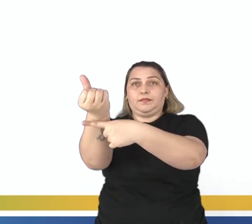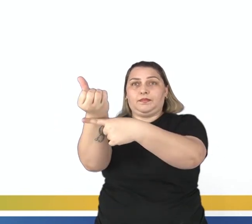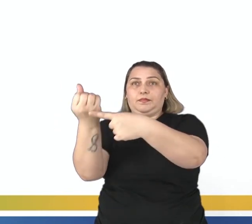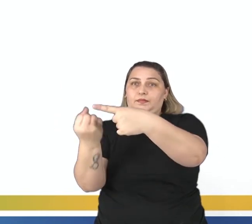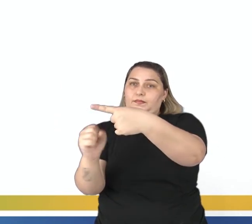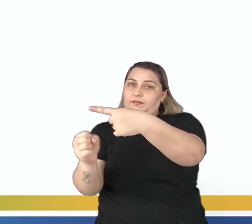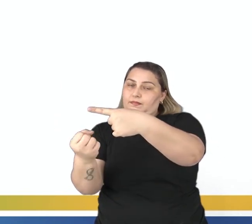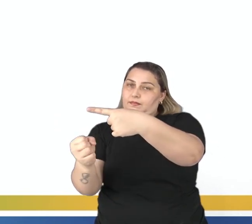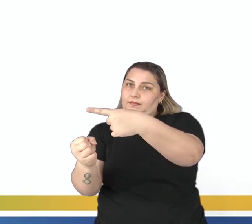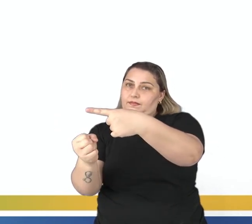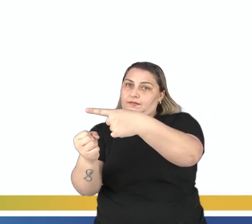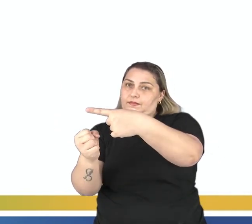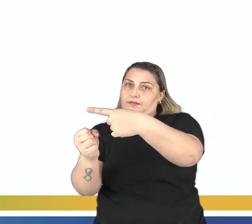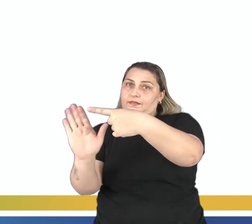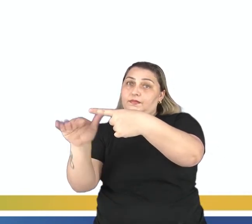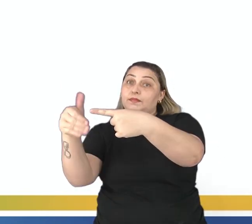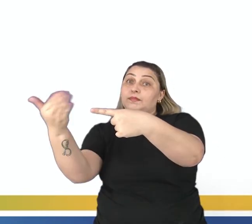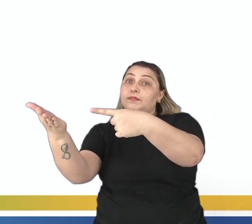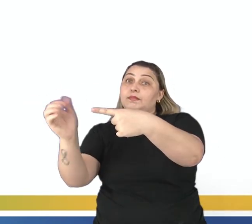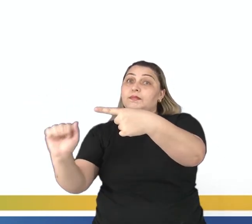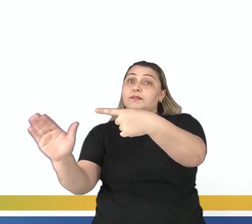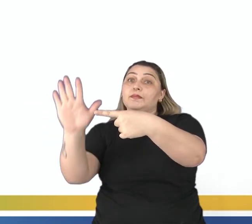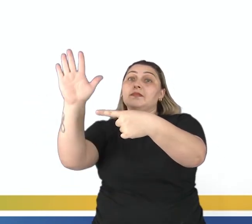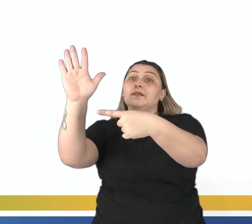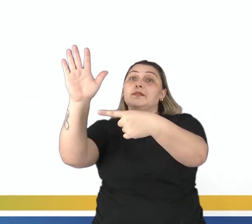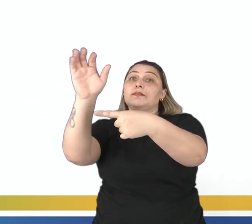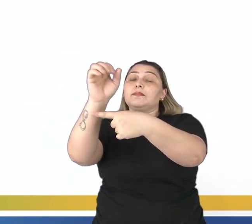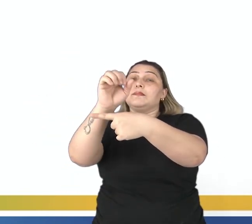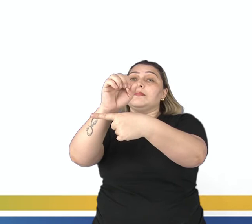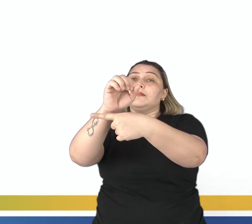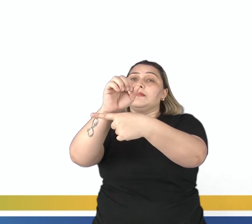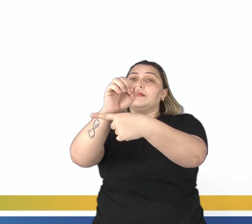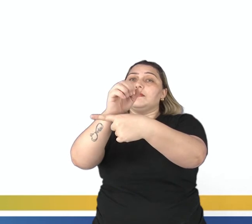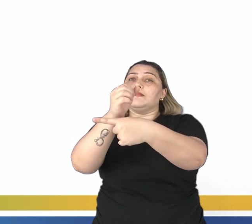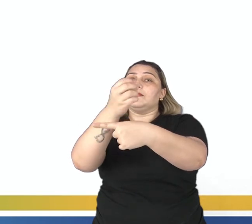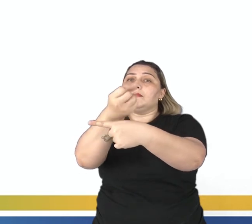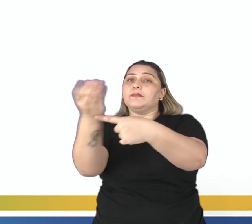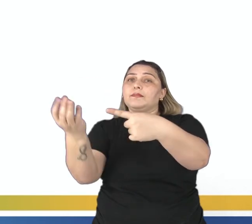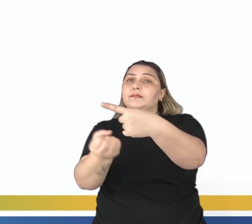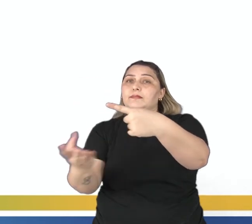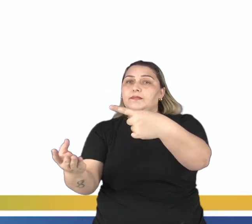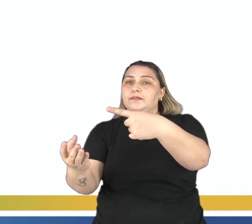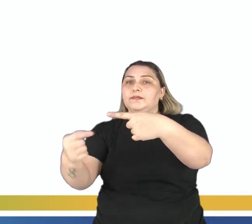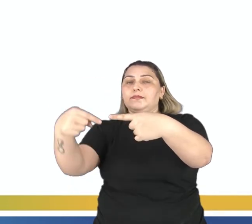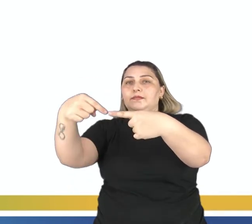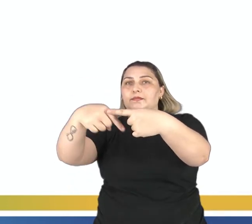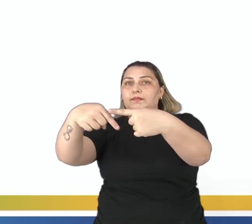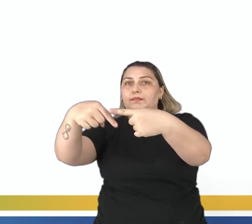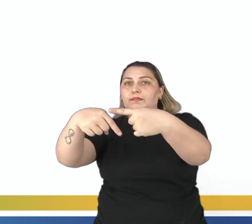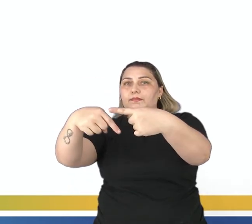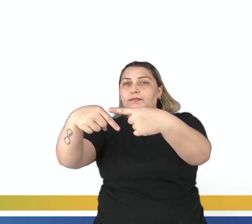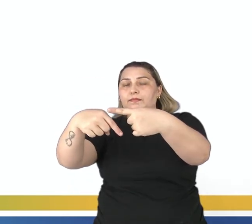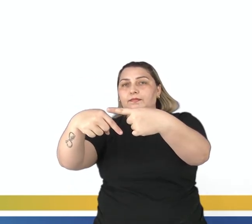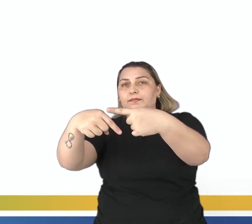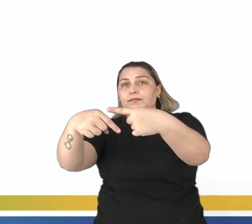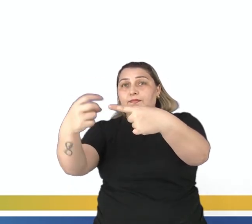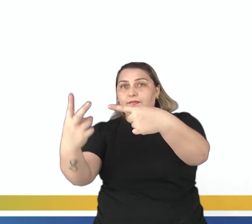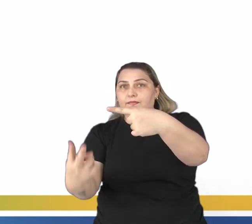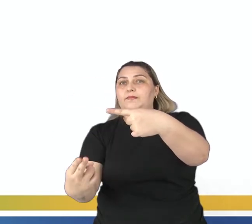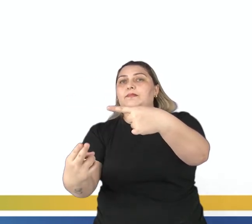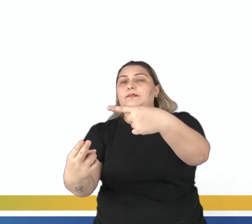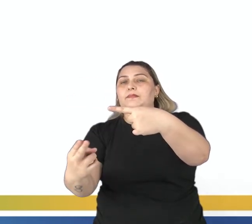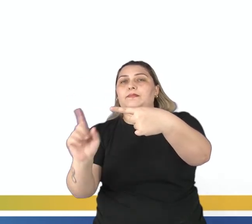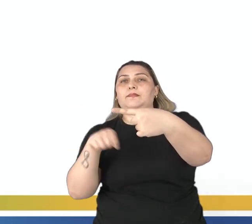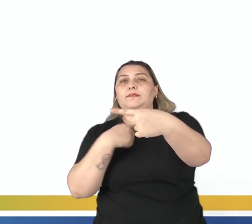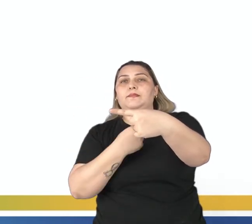e a fração 6/8. Como os denominadores, os números que estão embaixo, são